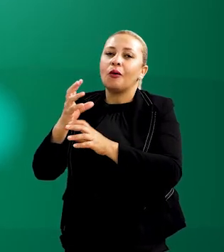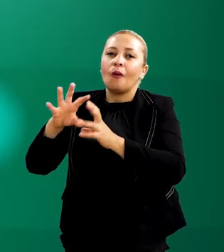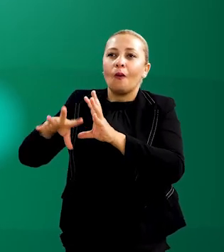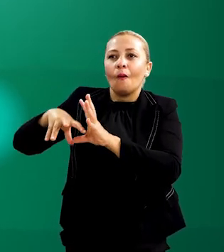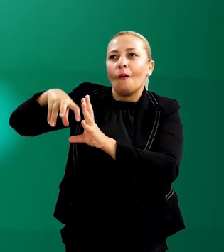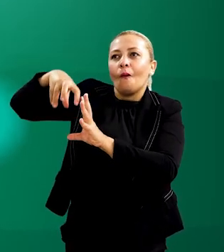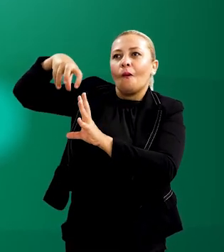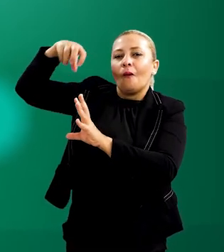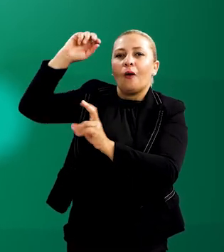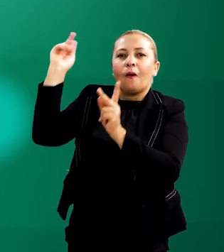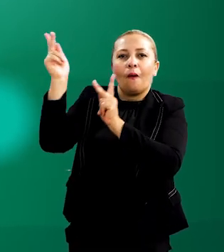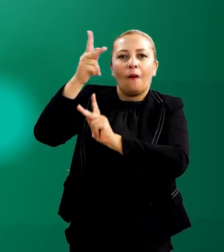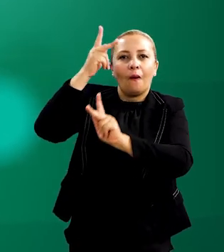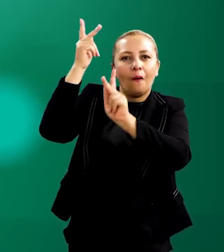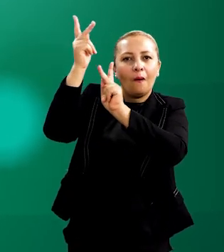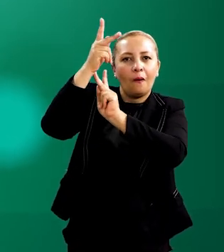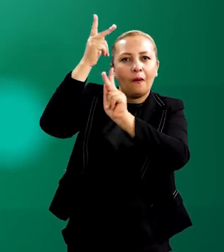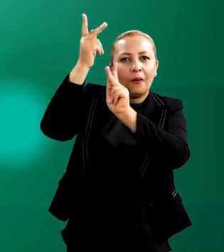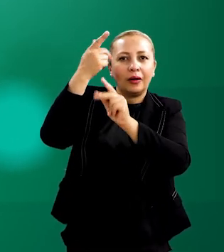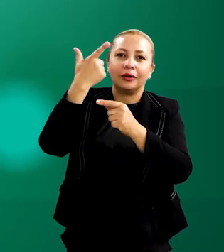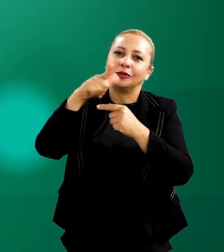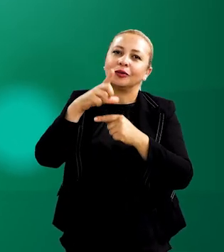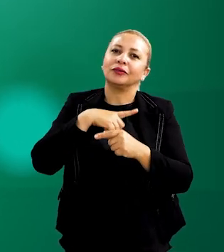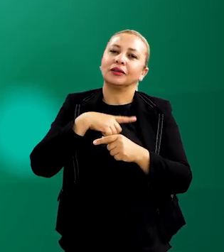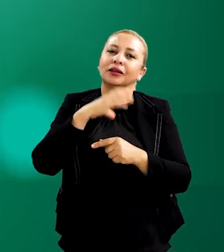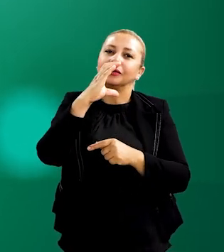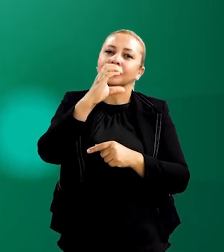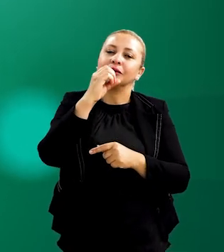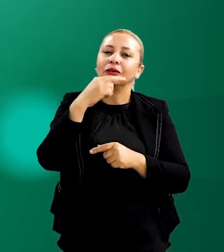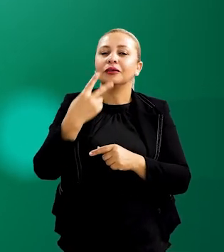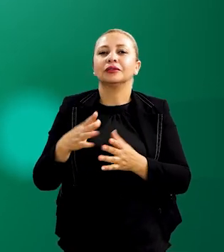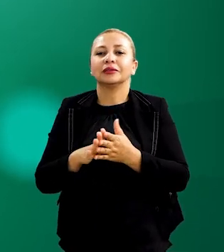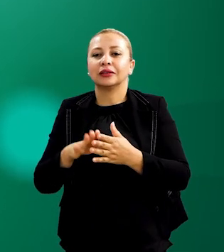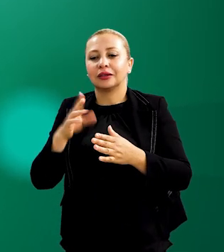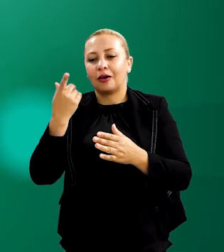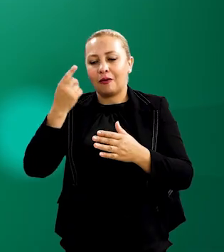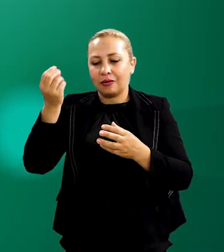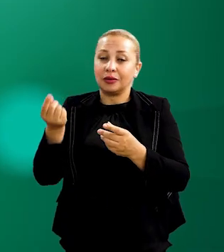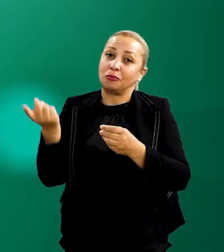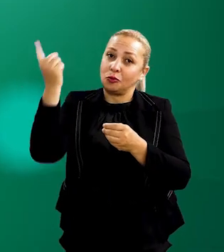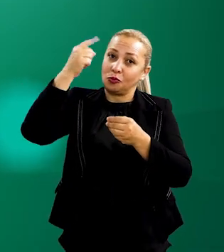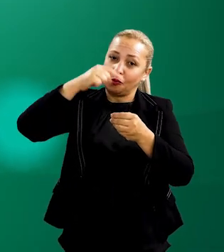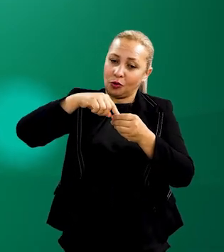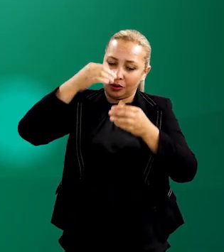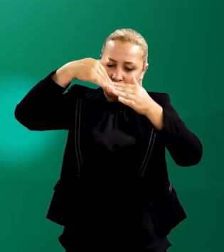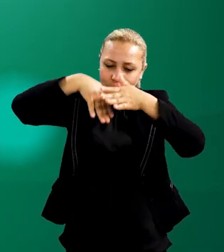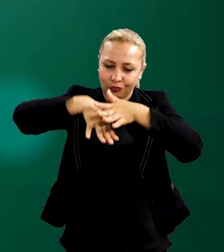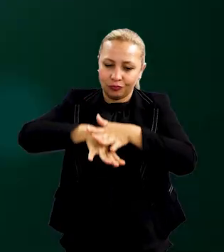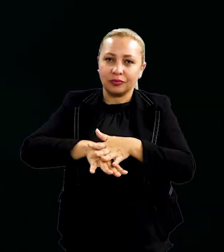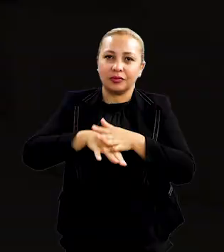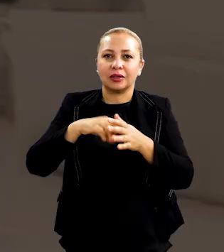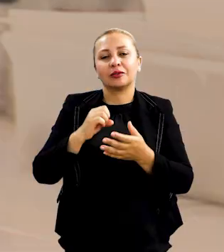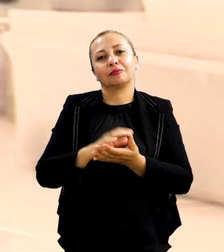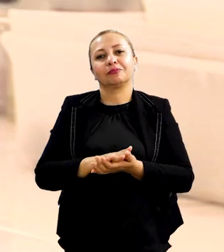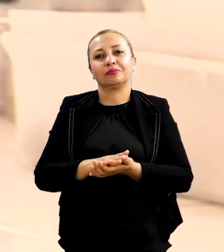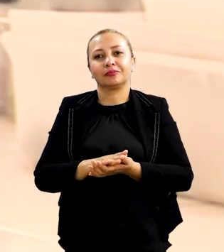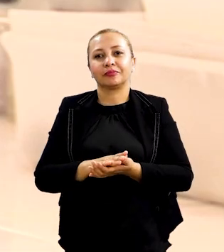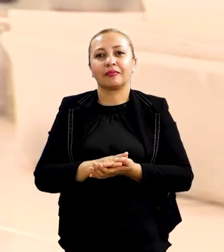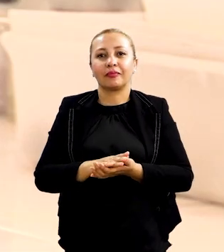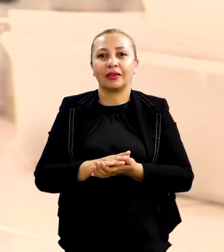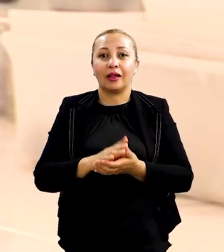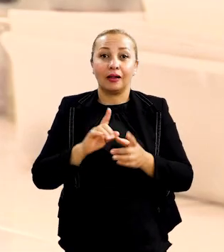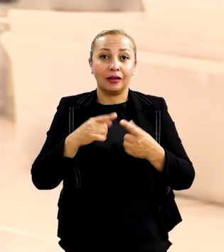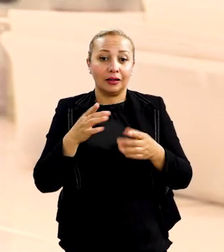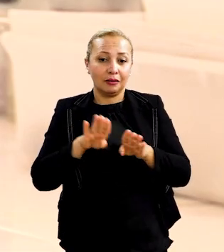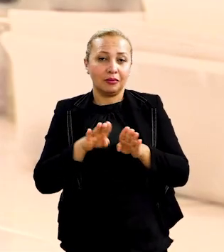quando esse carbono entra em contato com o oxigênio, a gente tem novamente o CO2. Então ele volta para a atmosfera na forma de CO2. A gente vê também